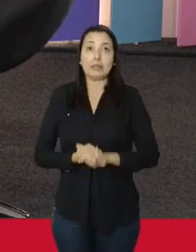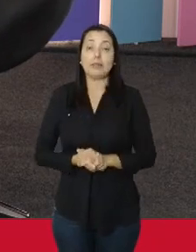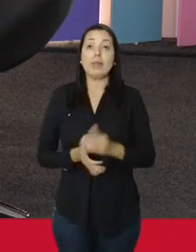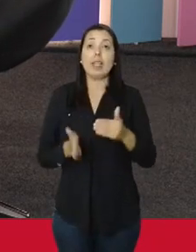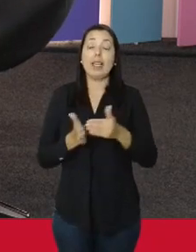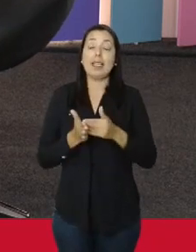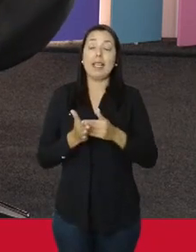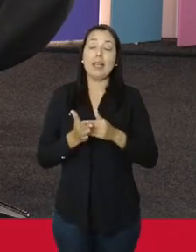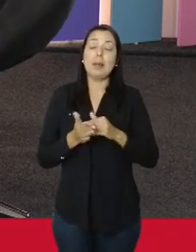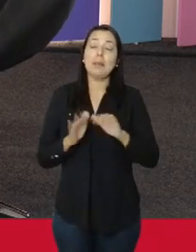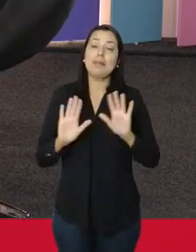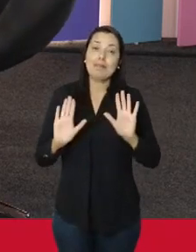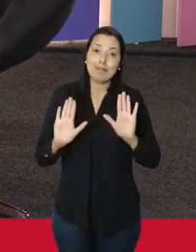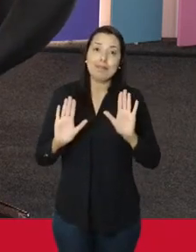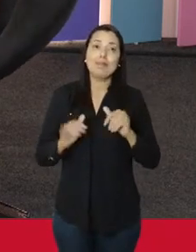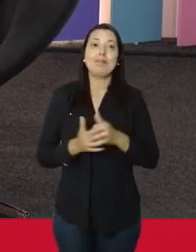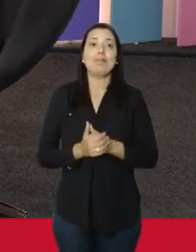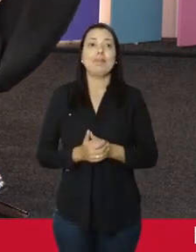Até uma próxima.